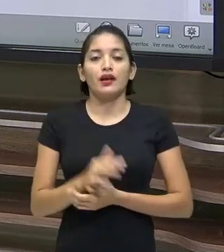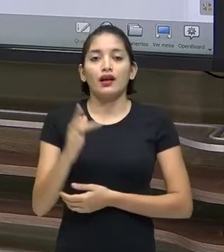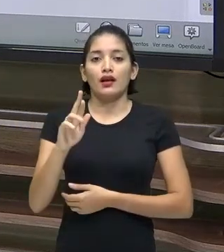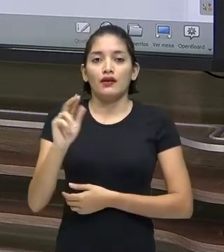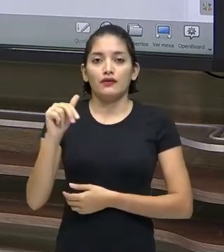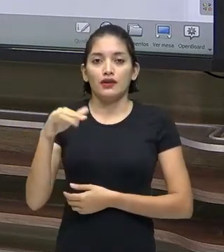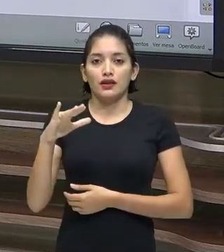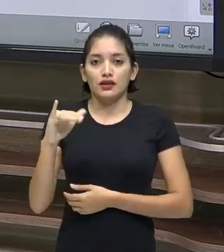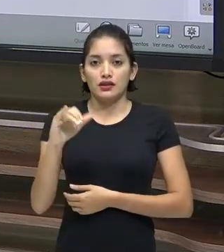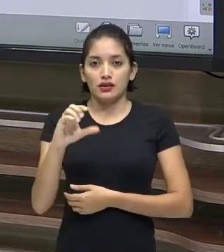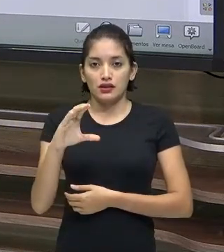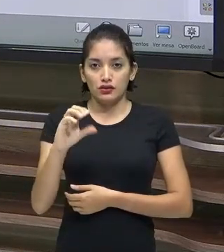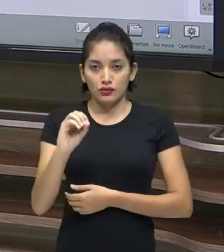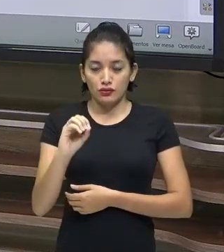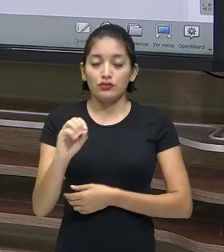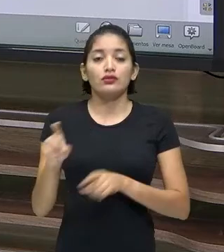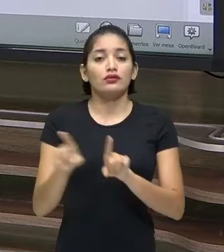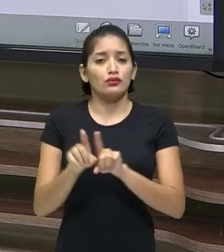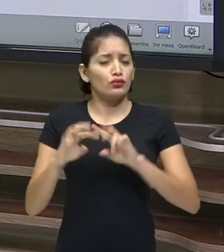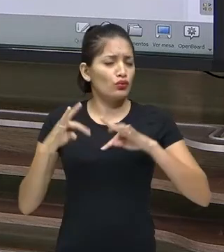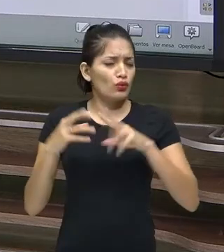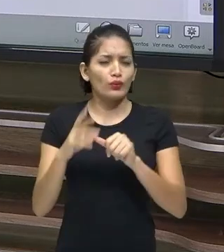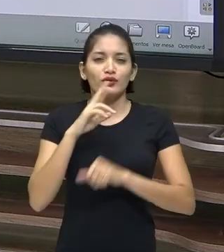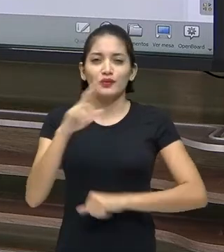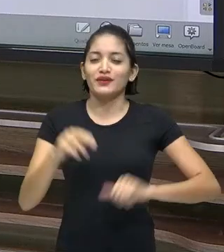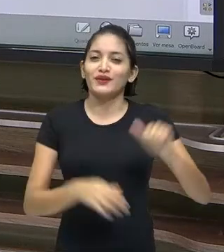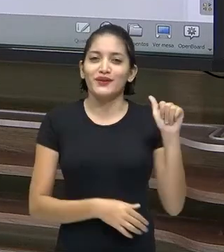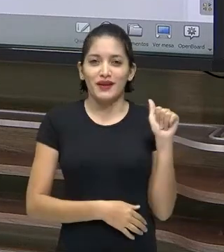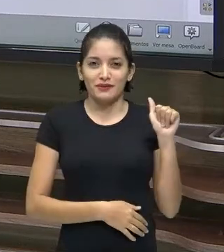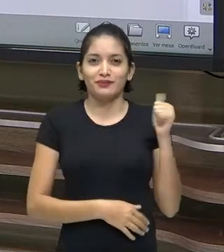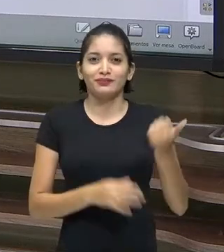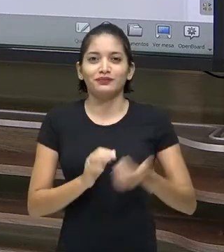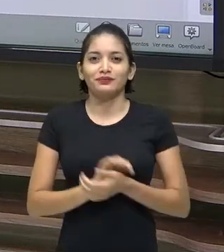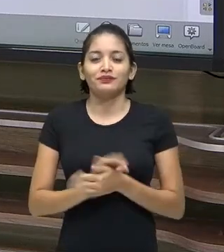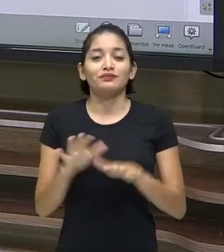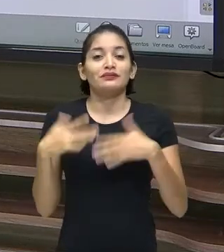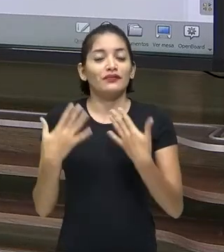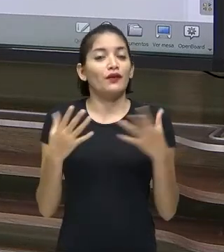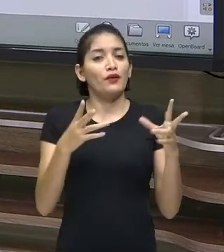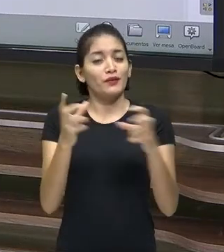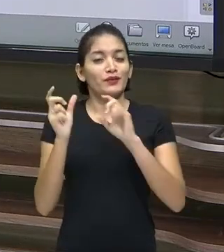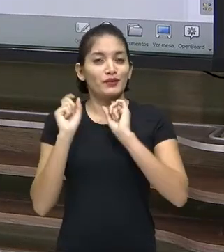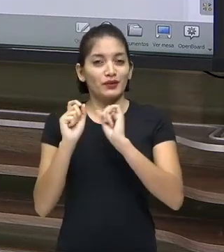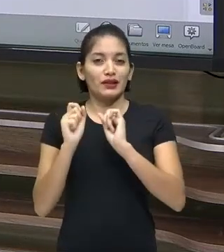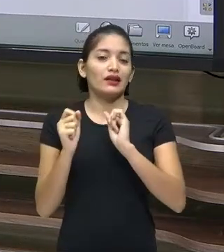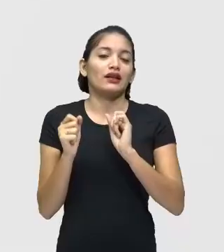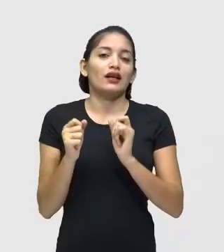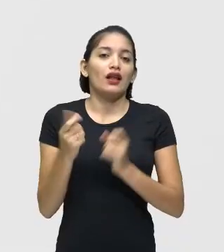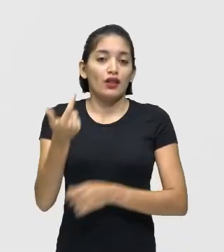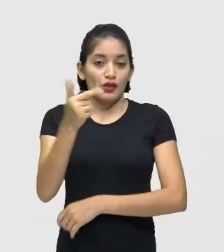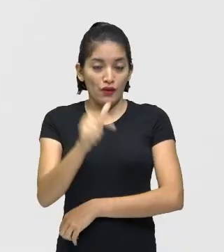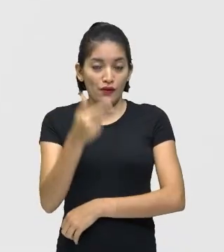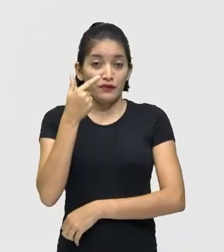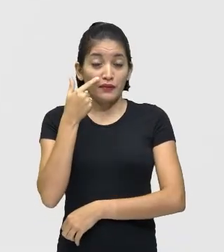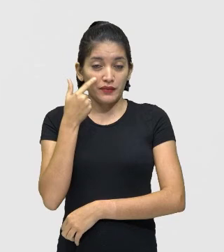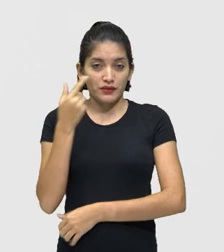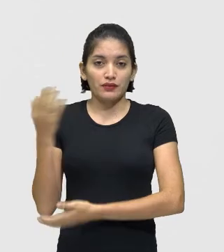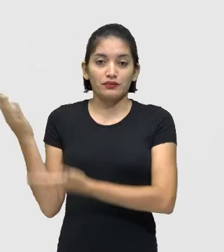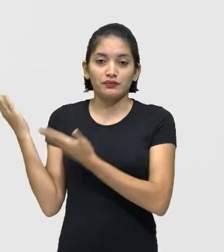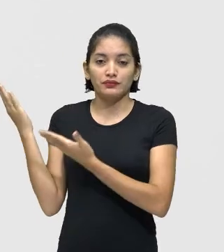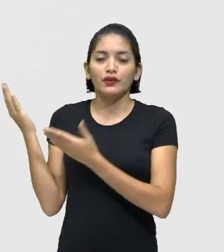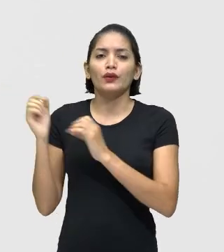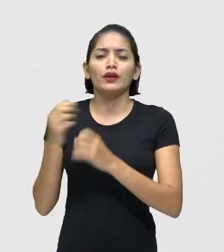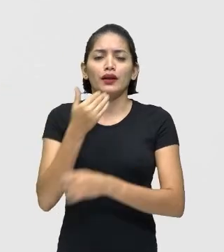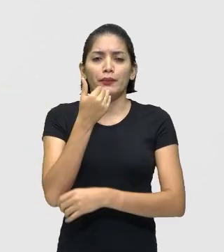e todos marcaram aqui a letra A na questão de número 3. Né? Então, a gente vai observar aqui a nossa questão novamente, para observar o que